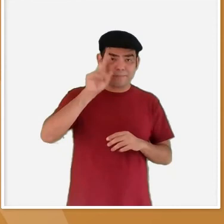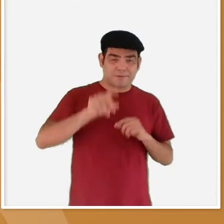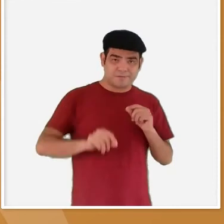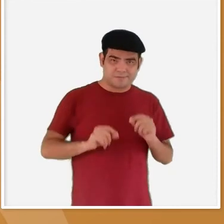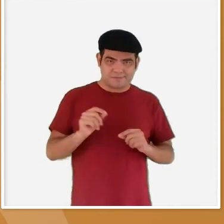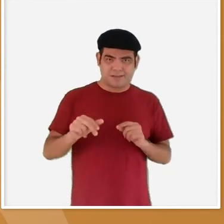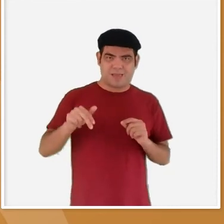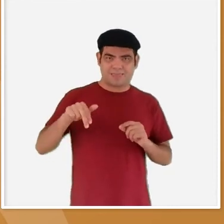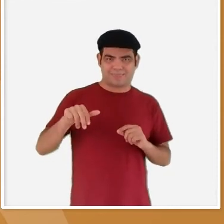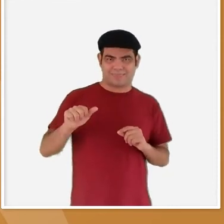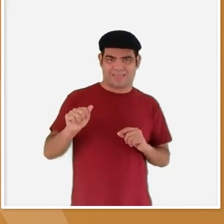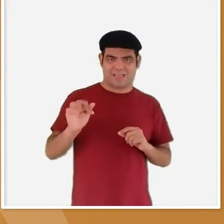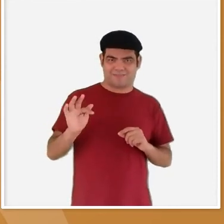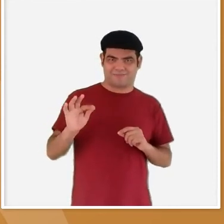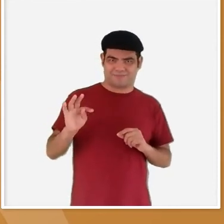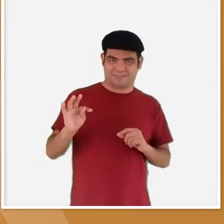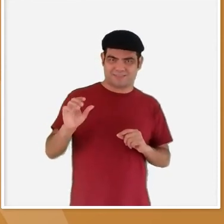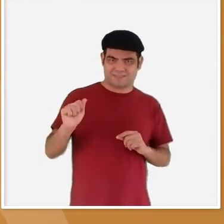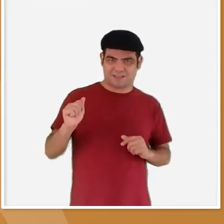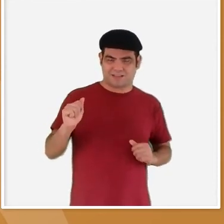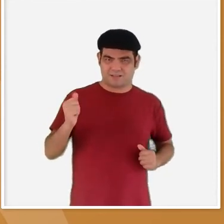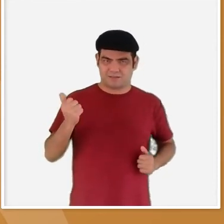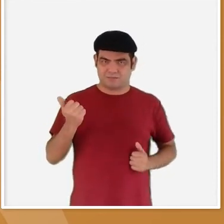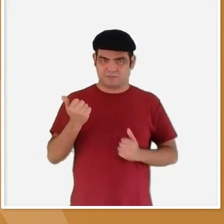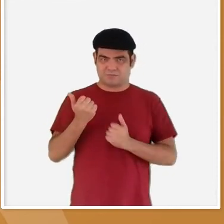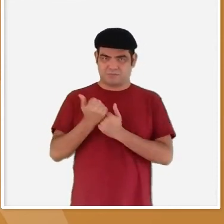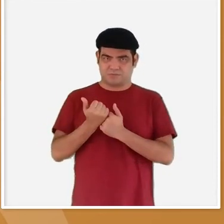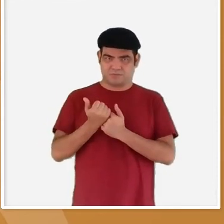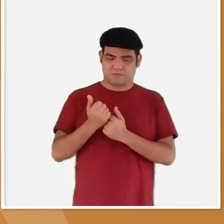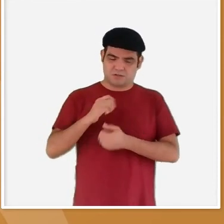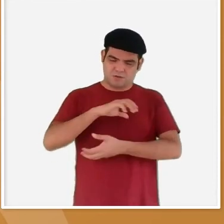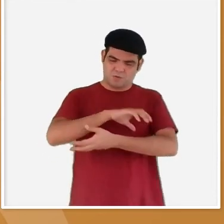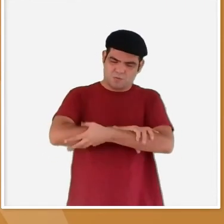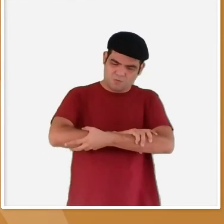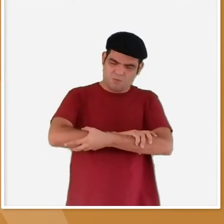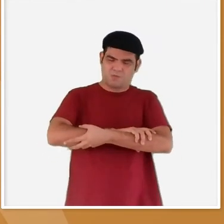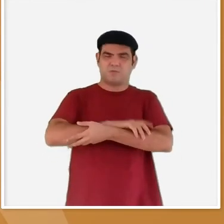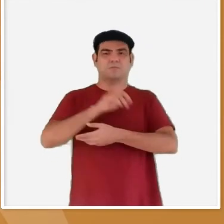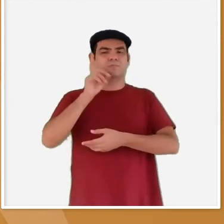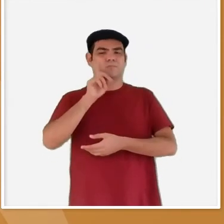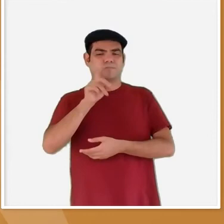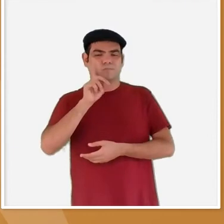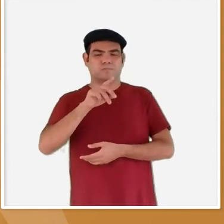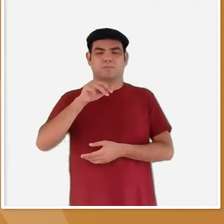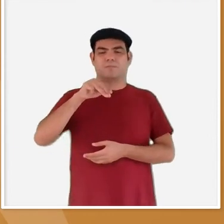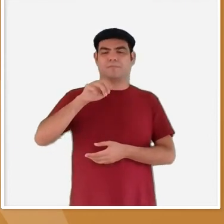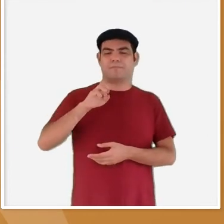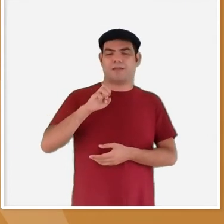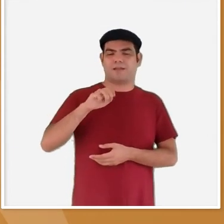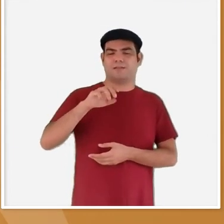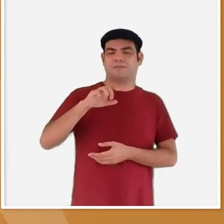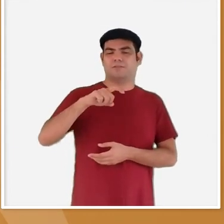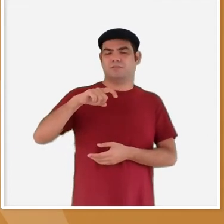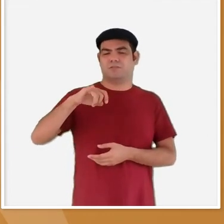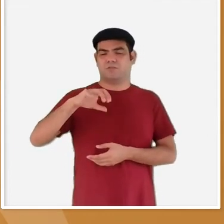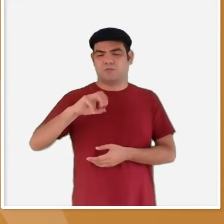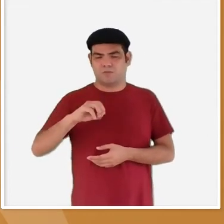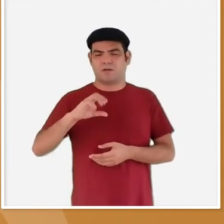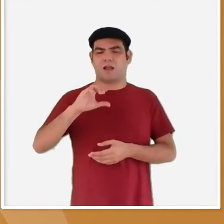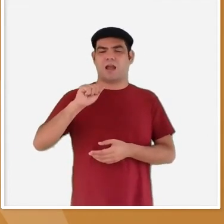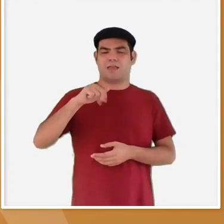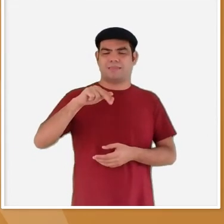NAFTA, a substituição dele pelo Acordo Estados Unidos, México e Canadá, ele garante apenas a circulação